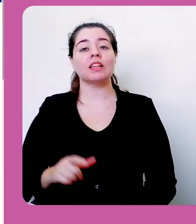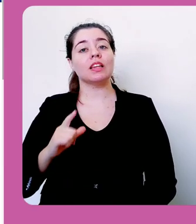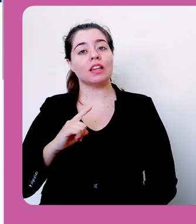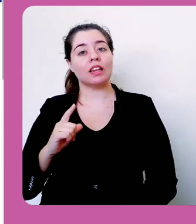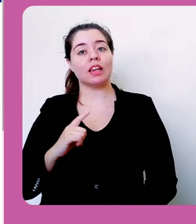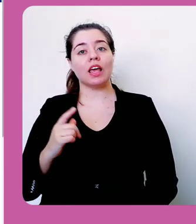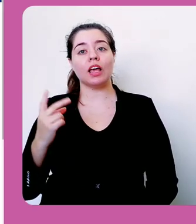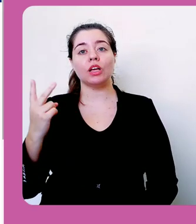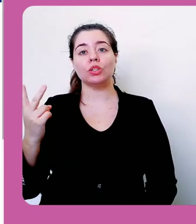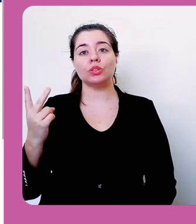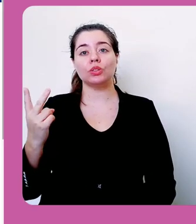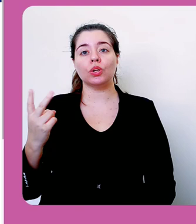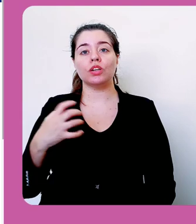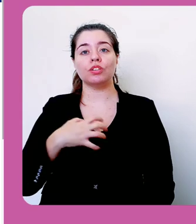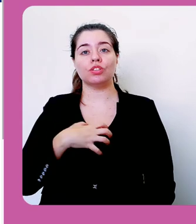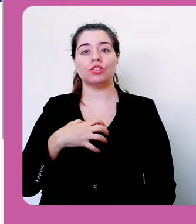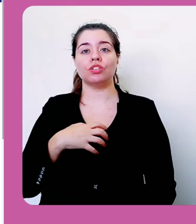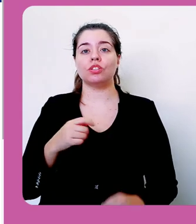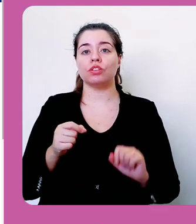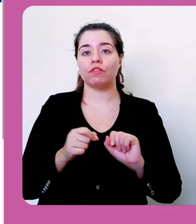duas formas de fazer essa